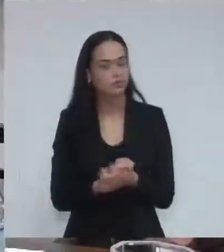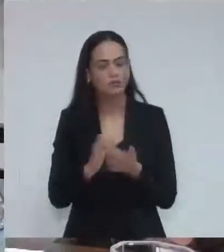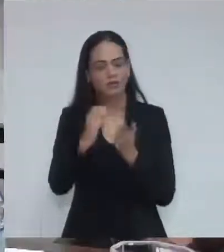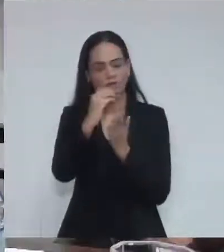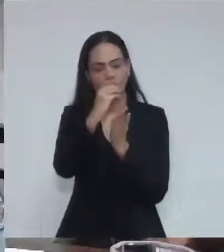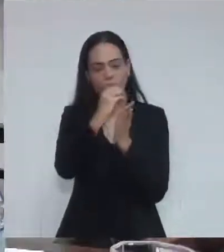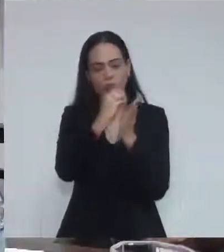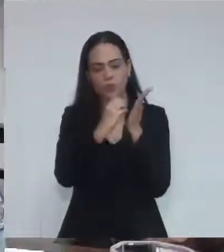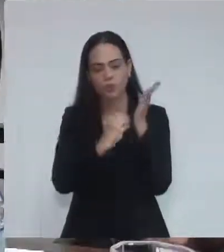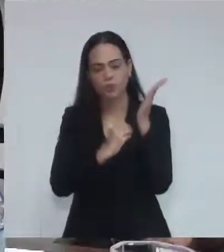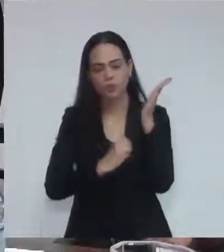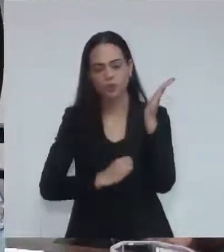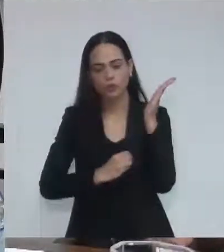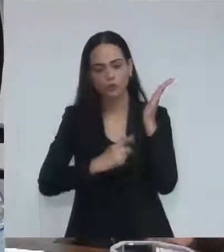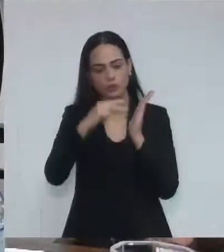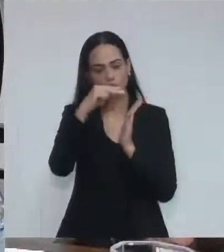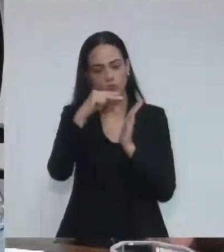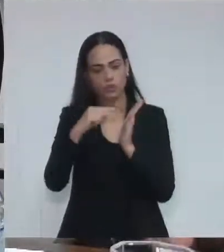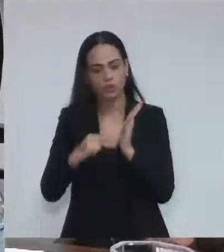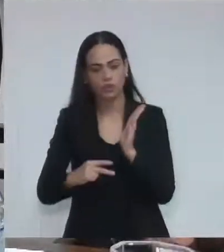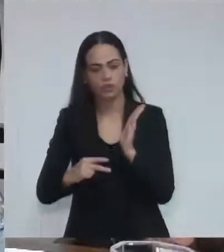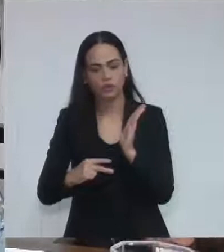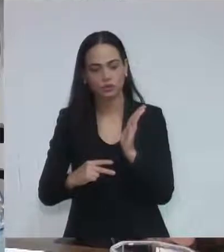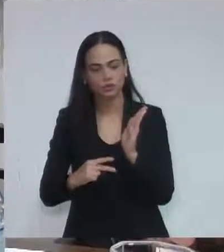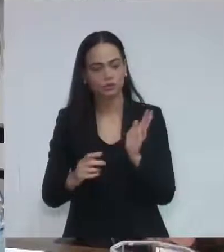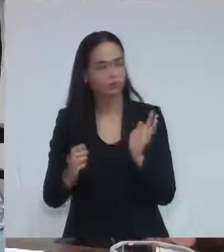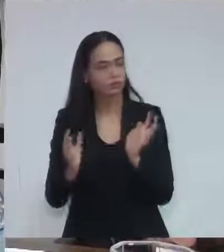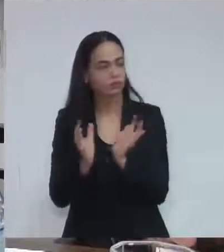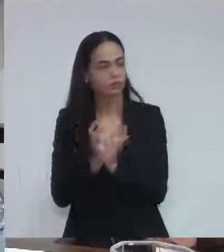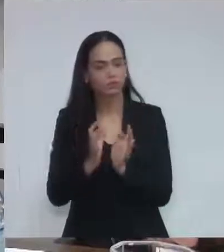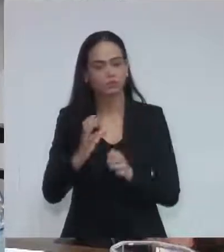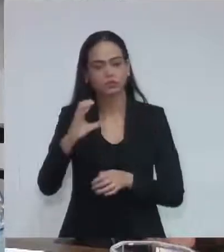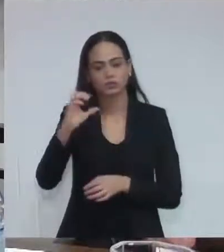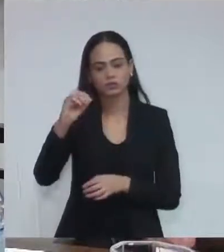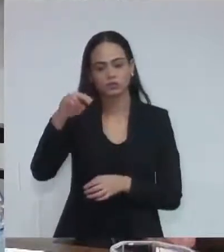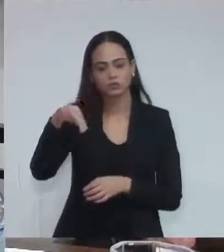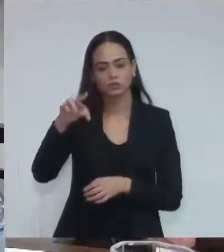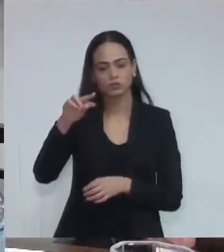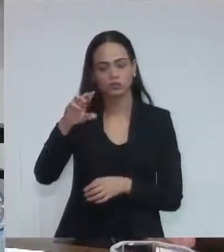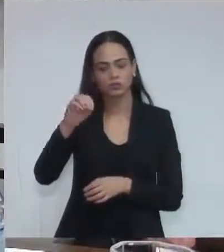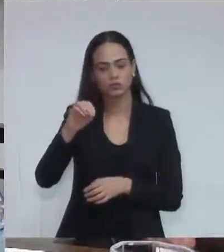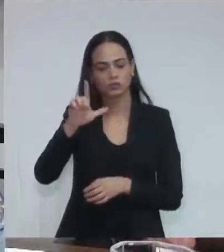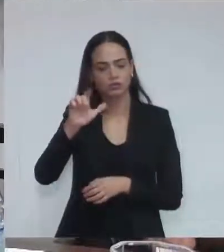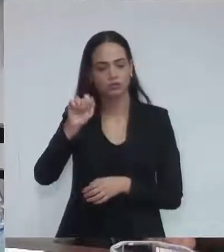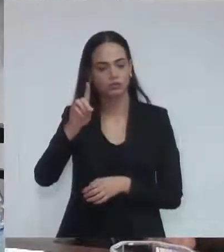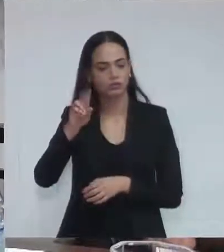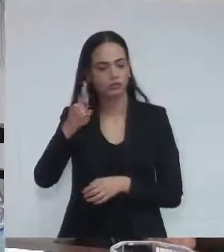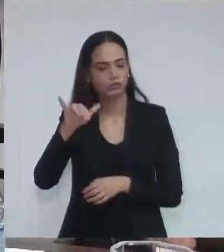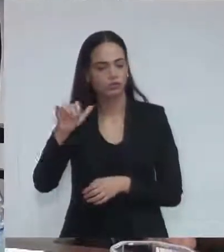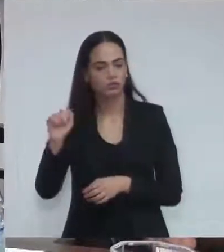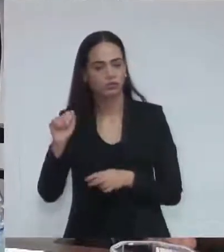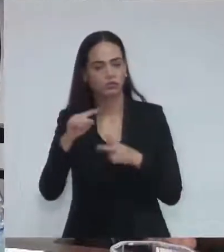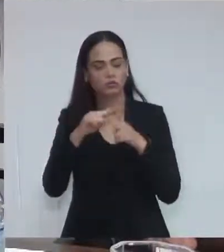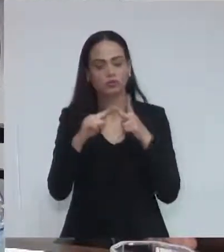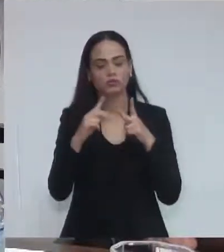da Controladoria que cita 2 vereadores, eu gostaria de